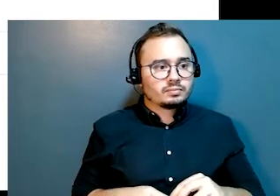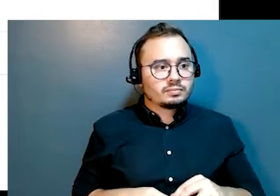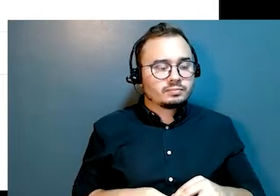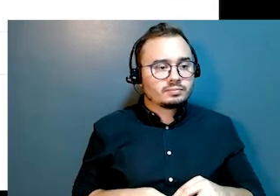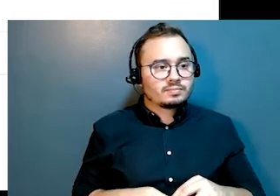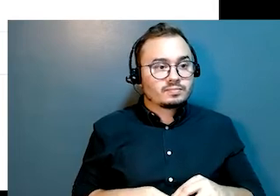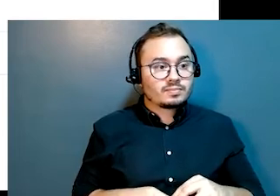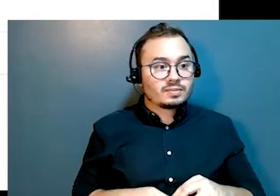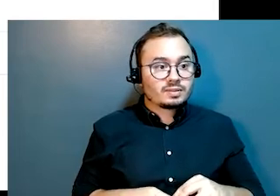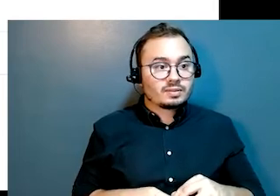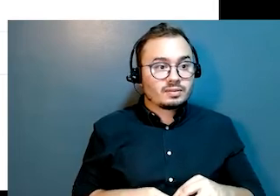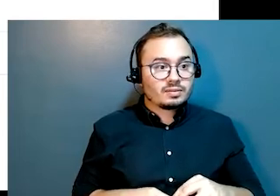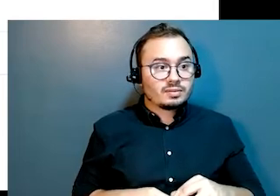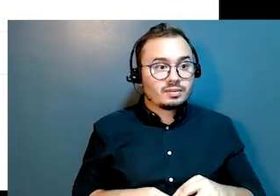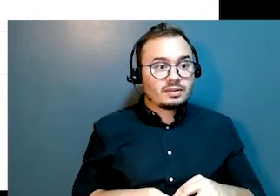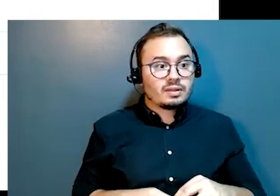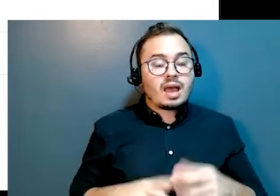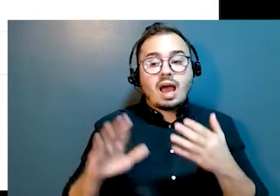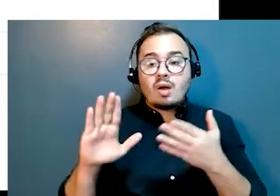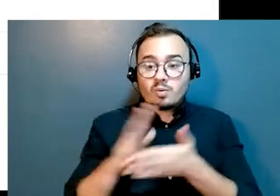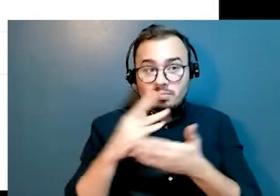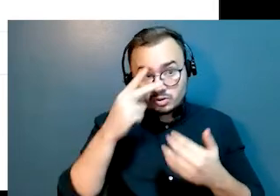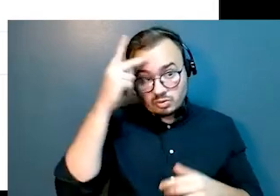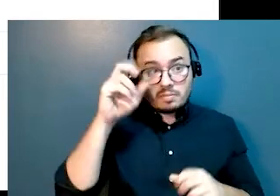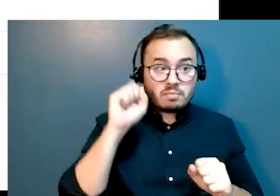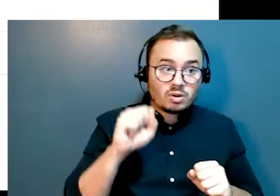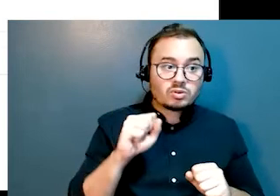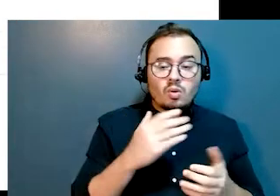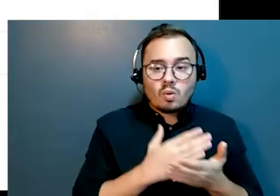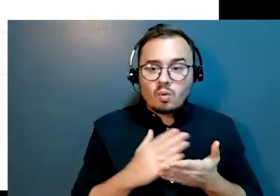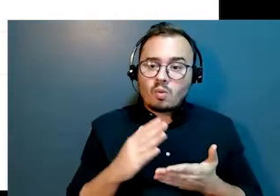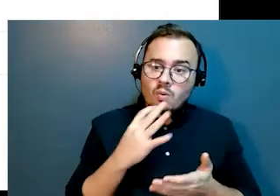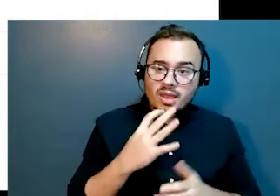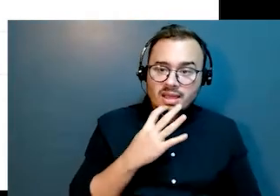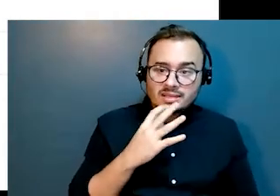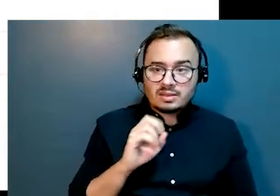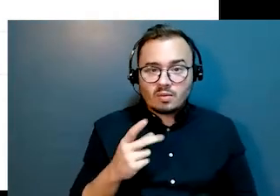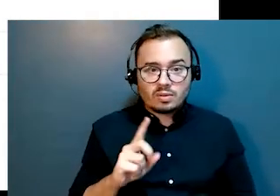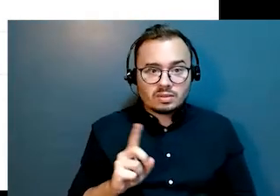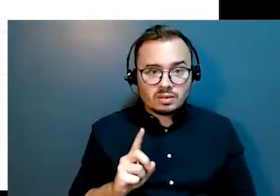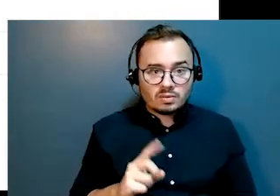que talvez algumas pessoas comecem a se familiarizar com ela, ou já conheçam.